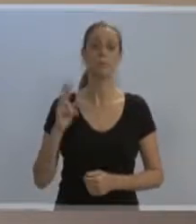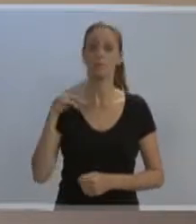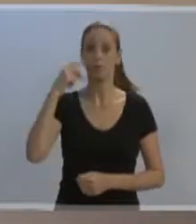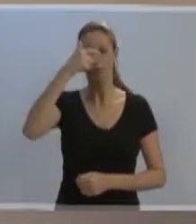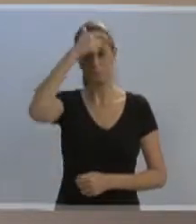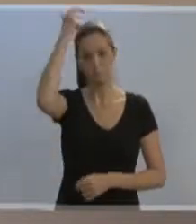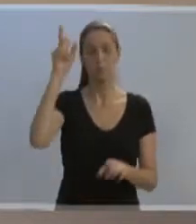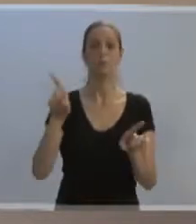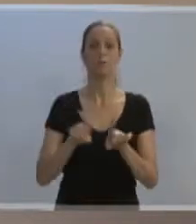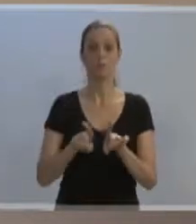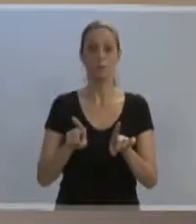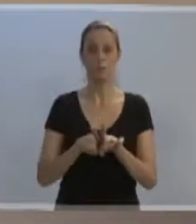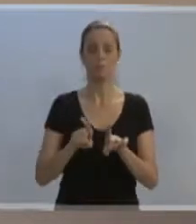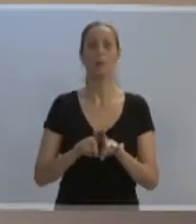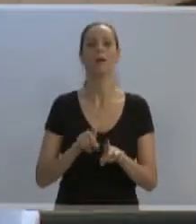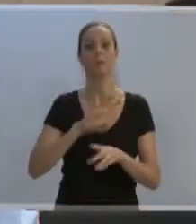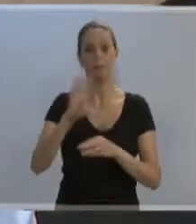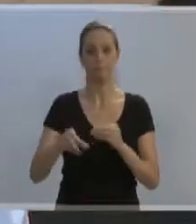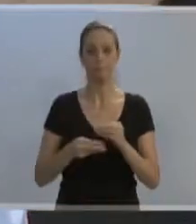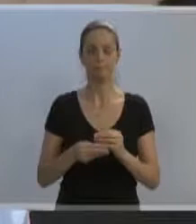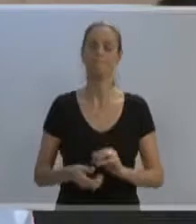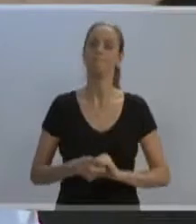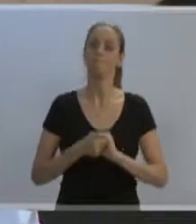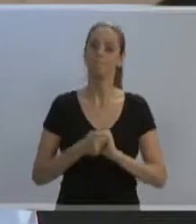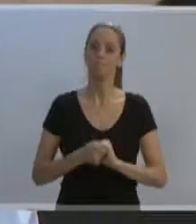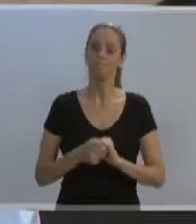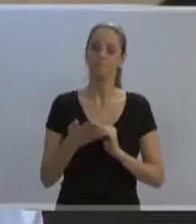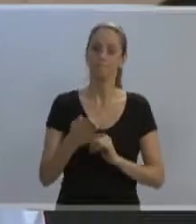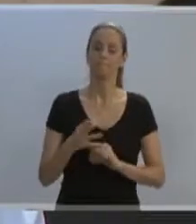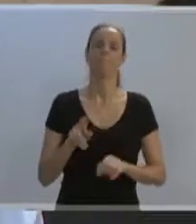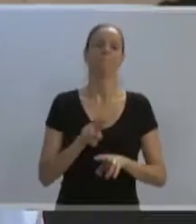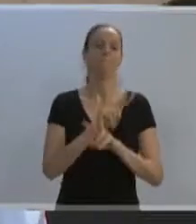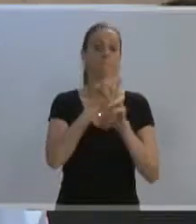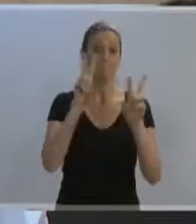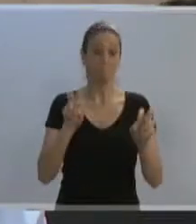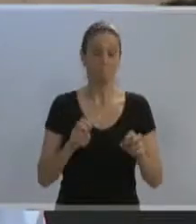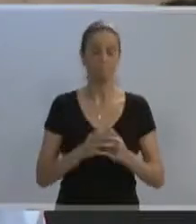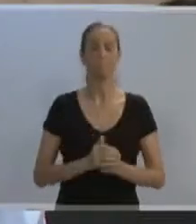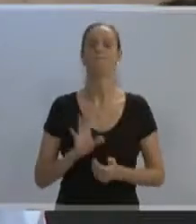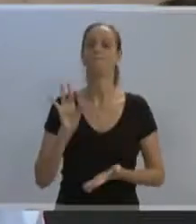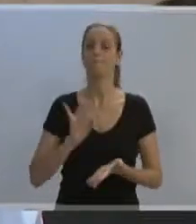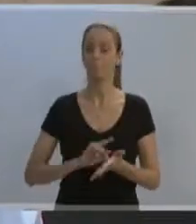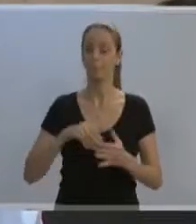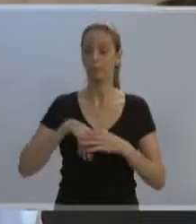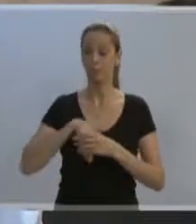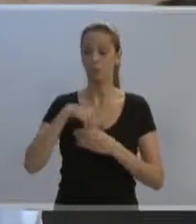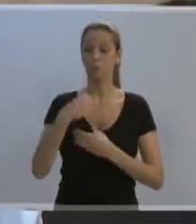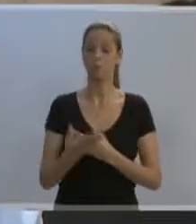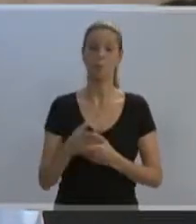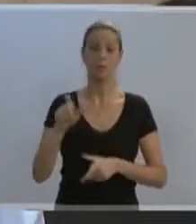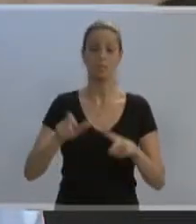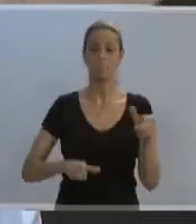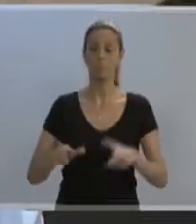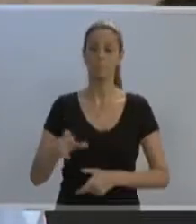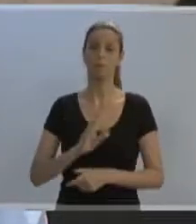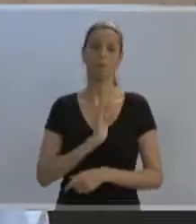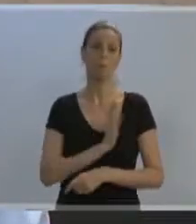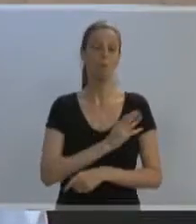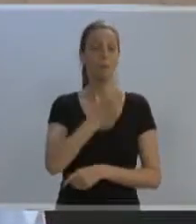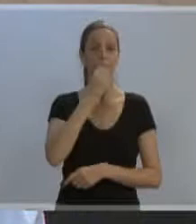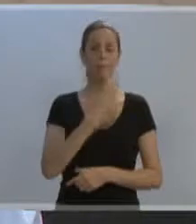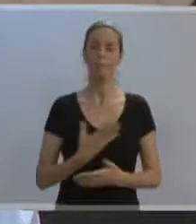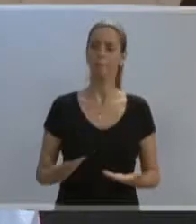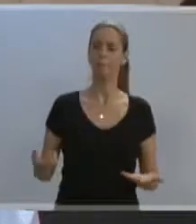eliane pereira também com a parte vencedora parabéns realmente essas atitudes fica meio difícil o cidadão de bem não achar de